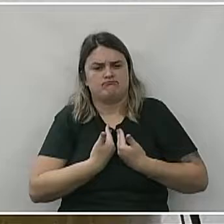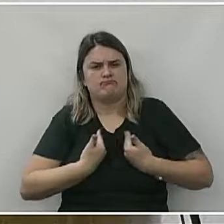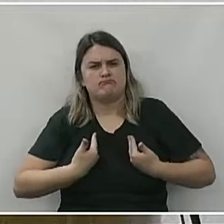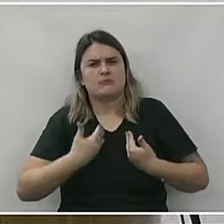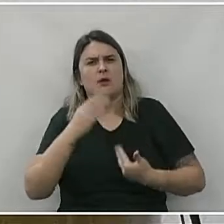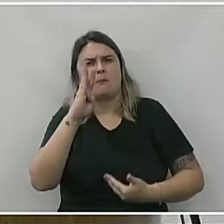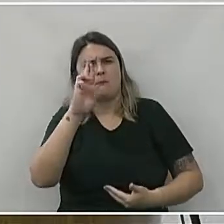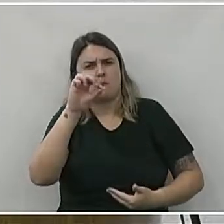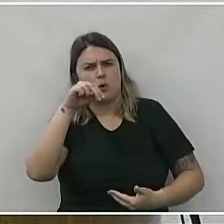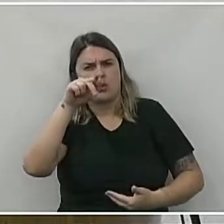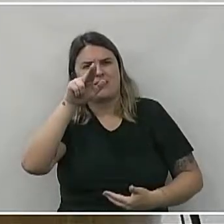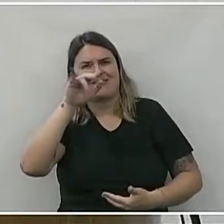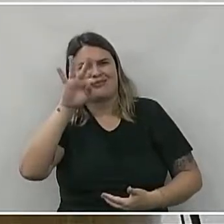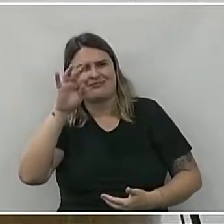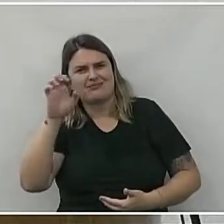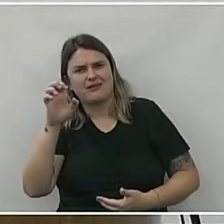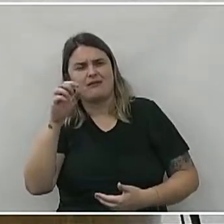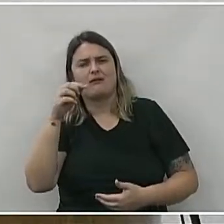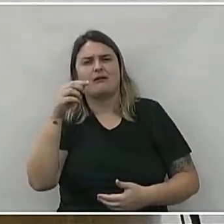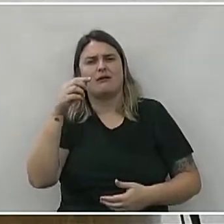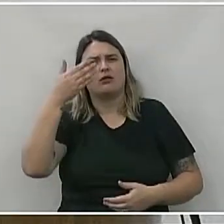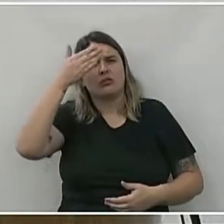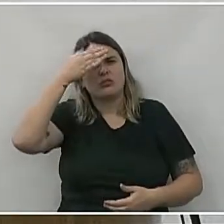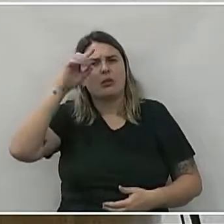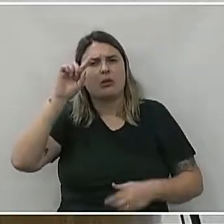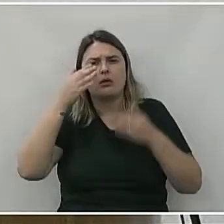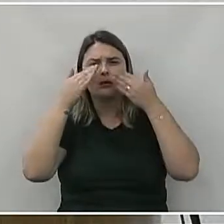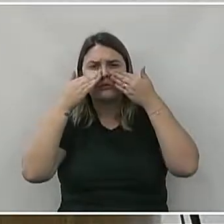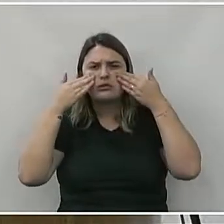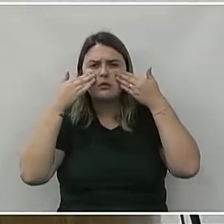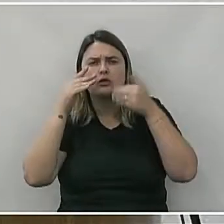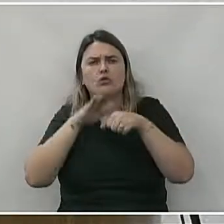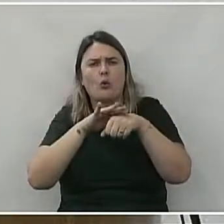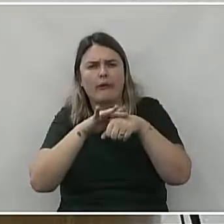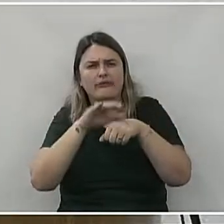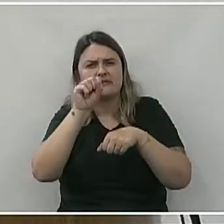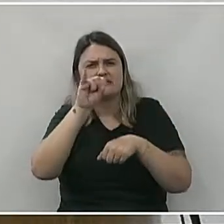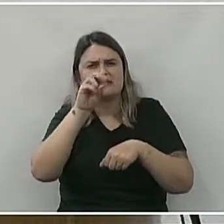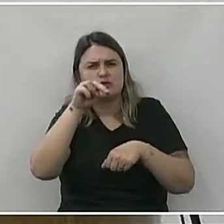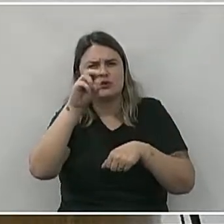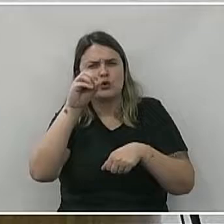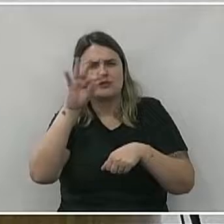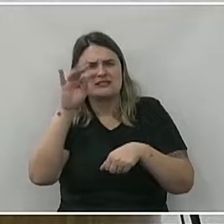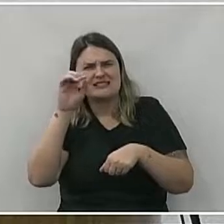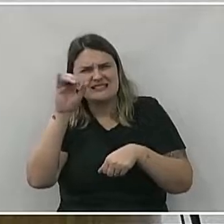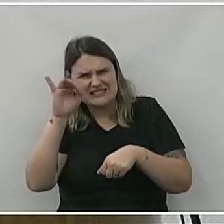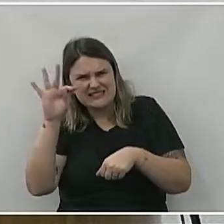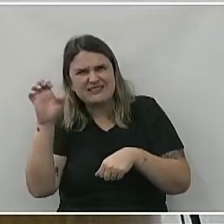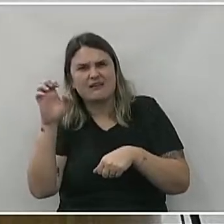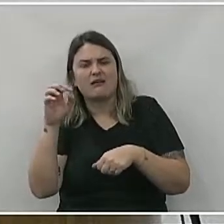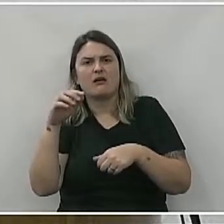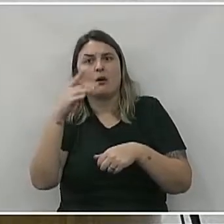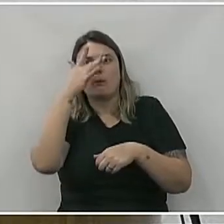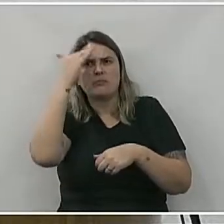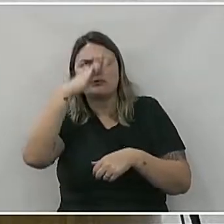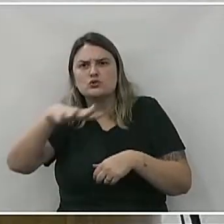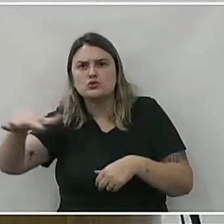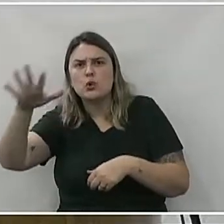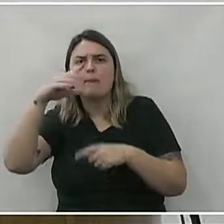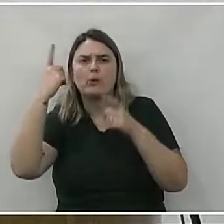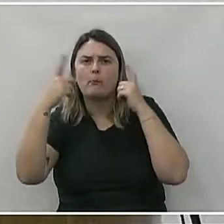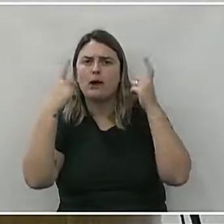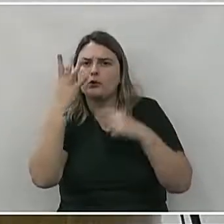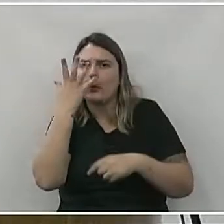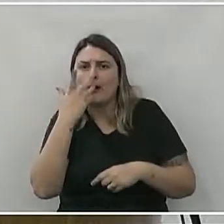outras situações nas nossas crianças, onde eu, como tio, e os munícipes, como pais, ficam preocupados com seus filhos.